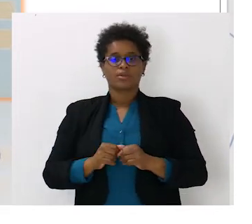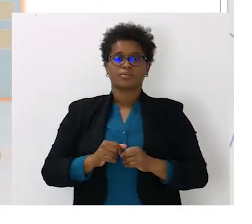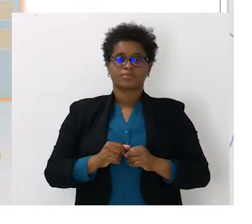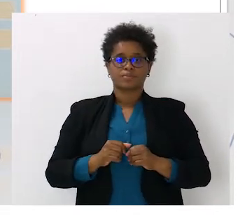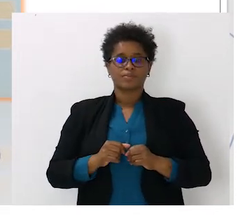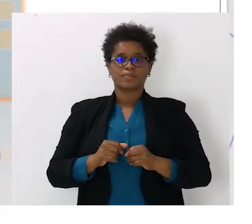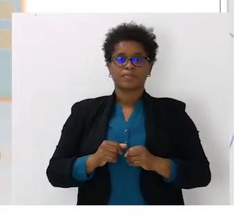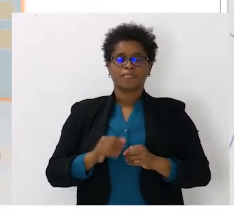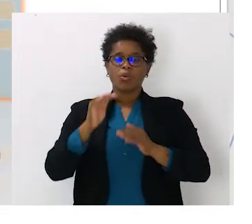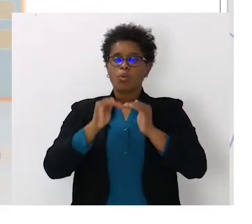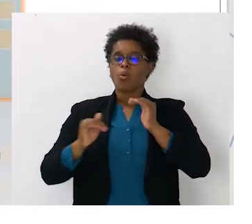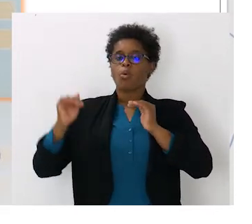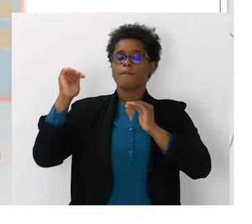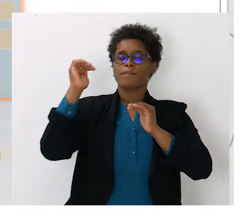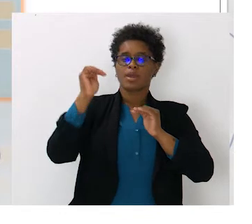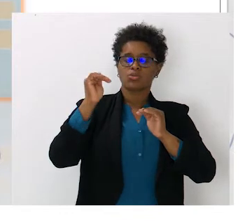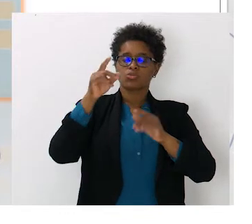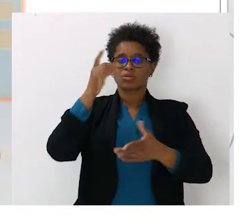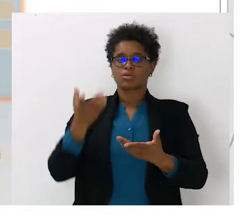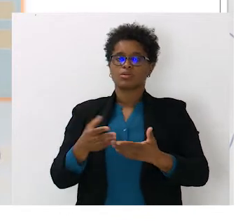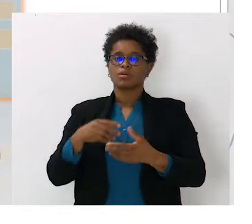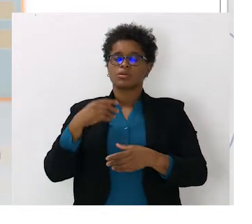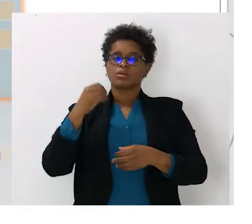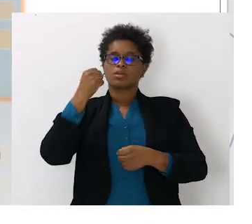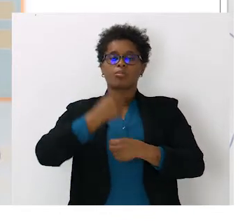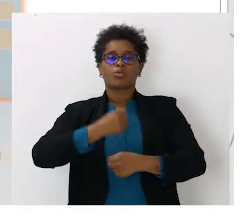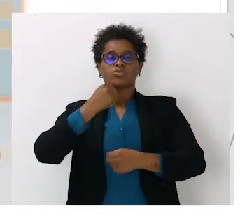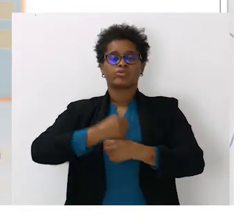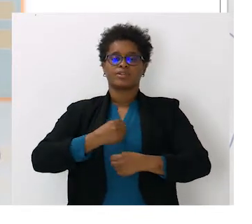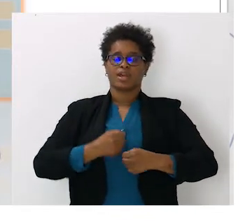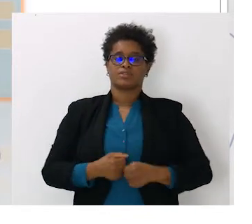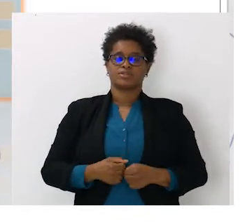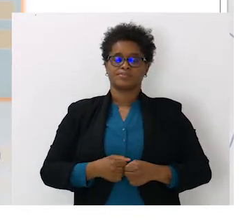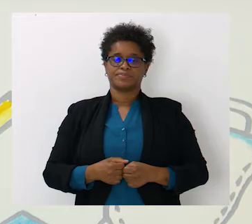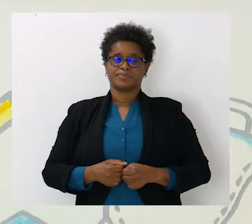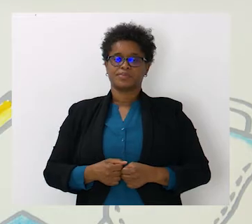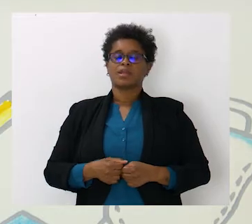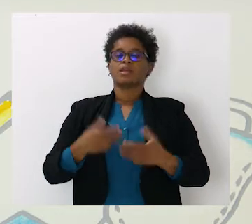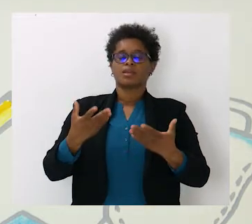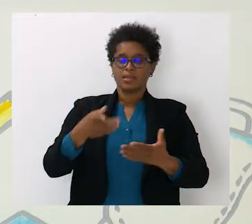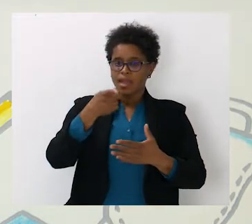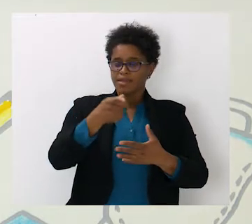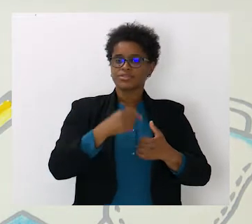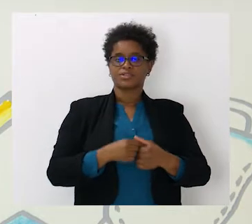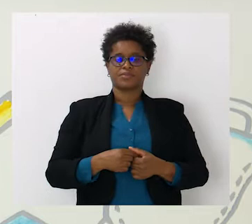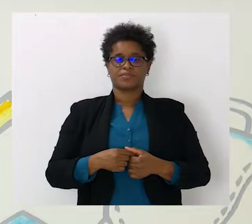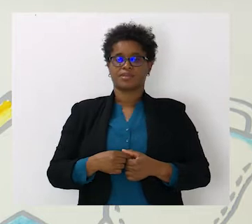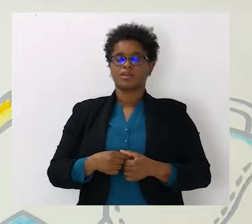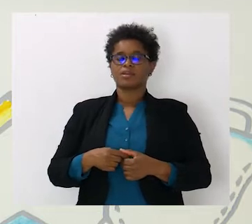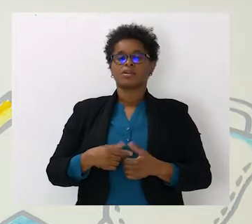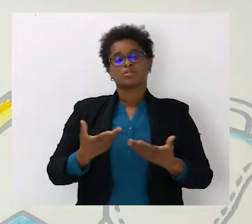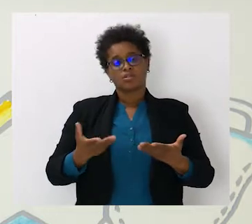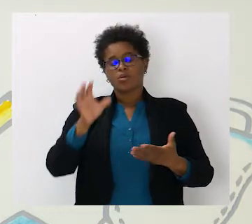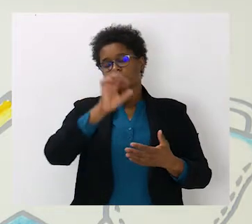conduziram o aumento da produtividade. E esta,